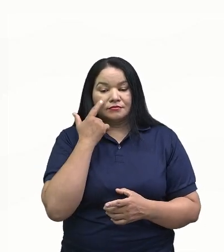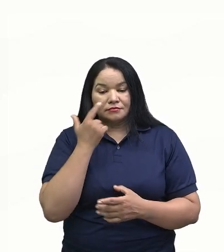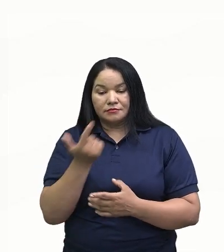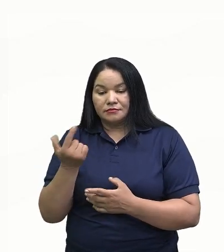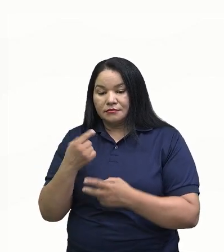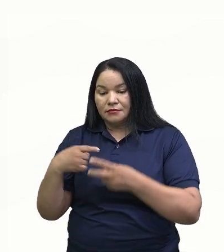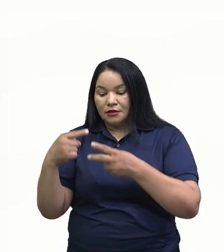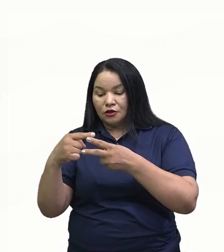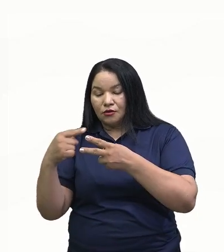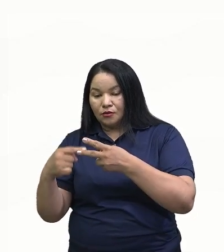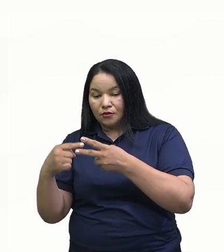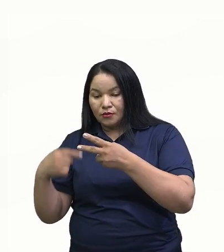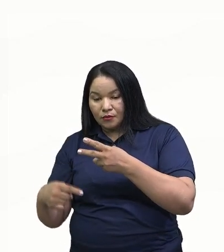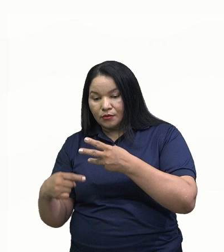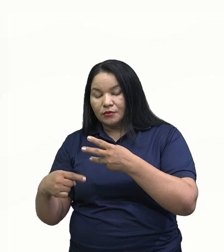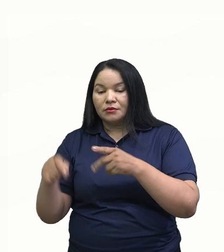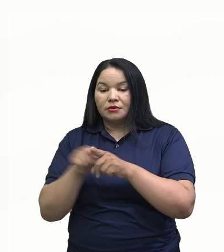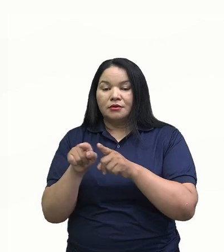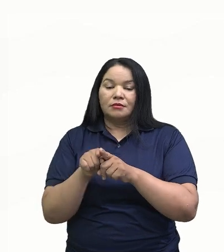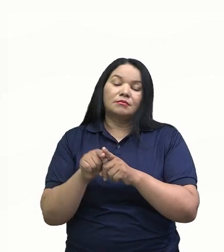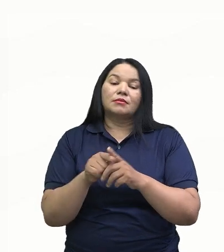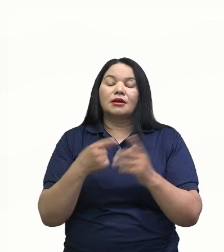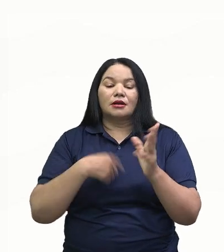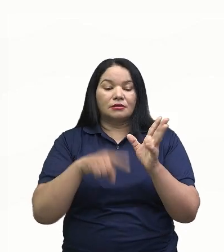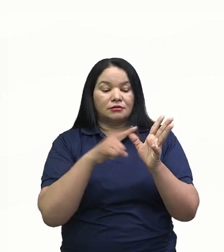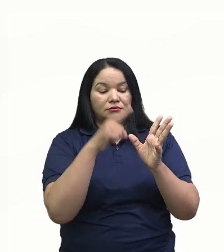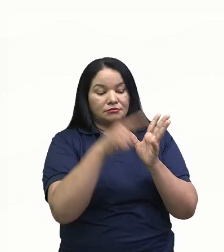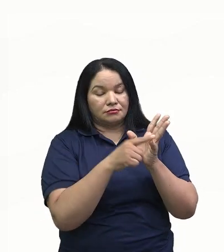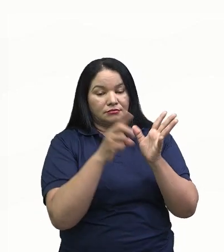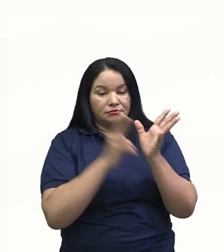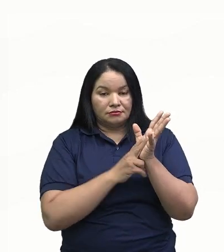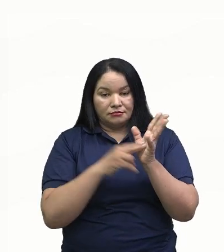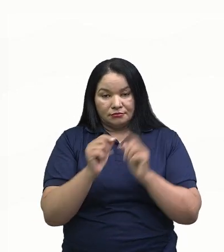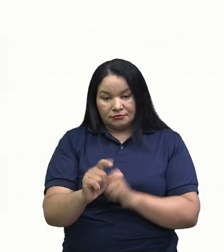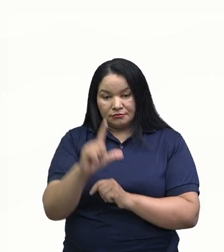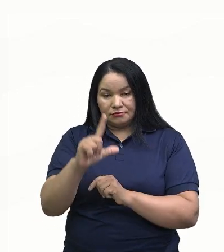elas são terminadas em ditongos crescentes. Ok?